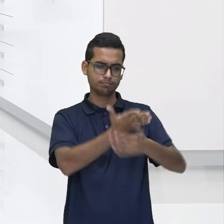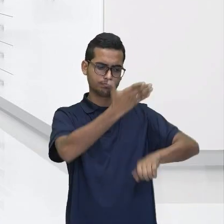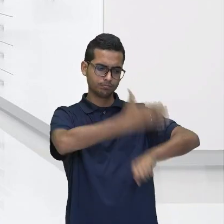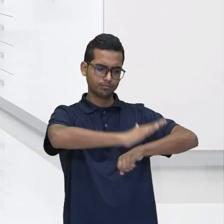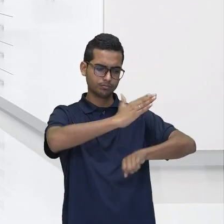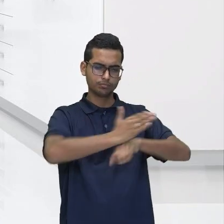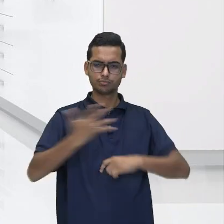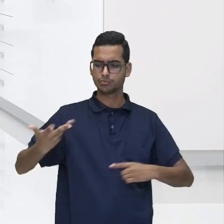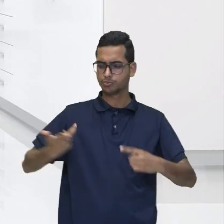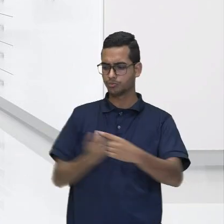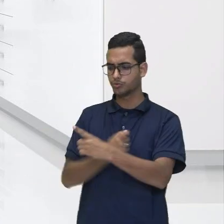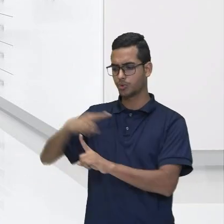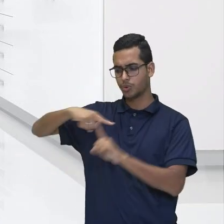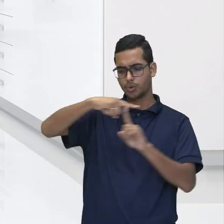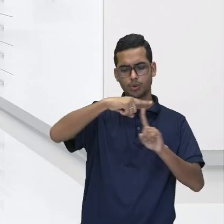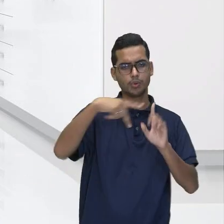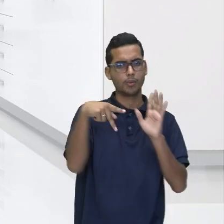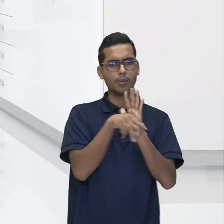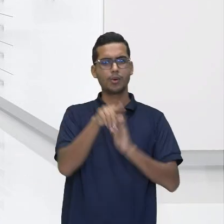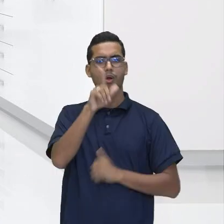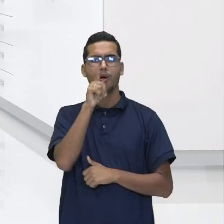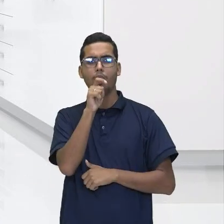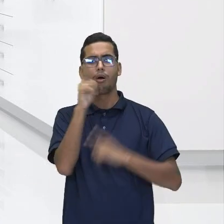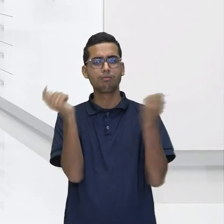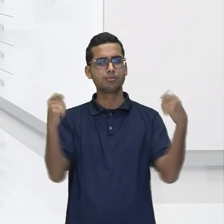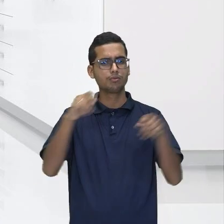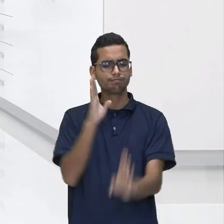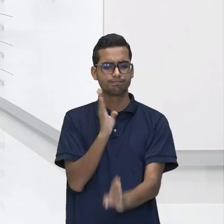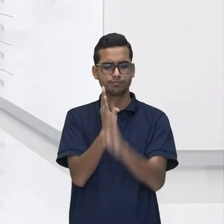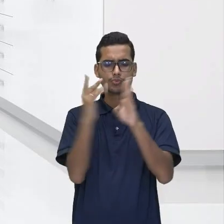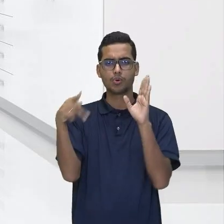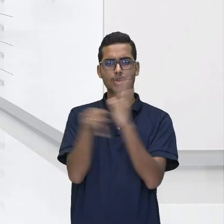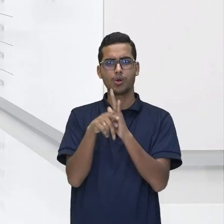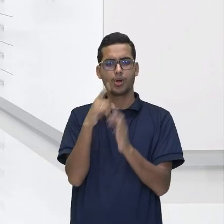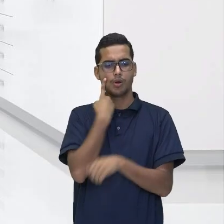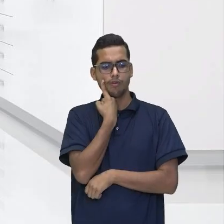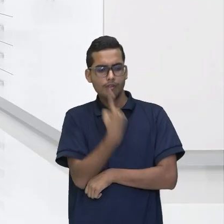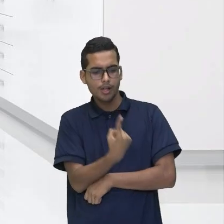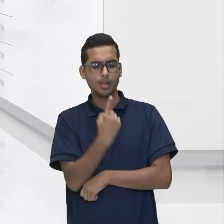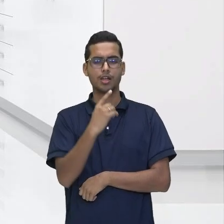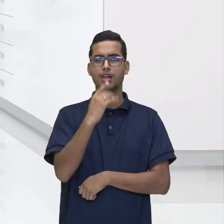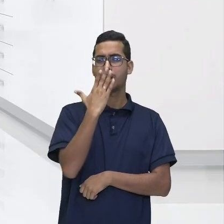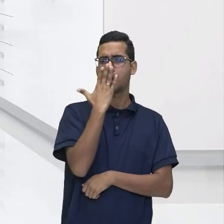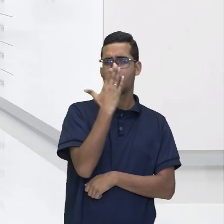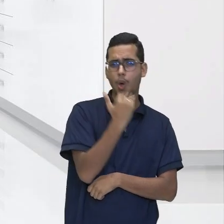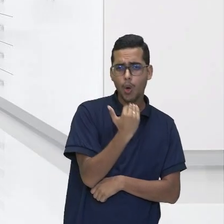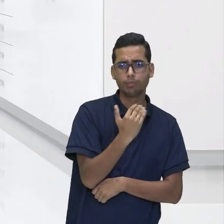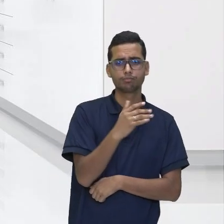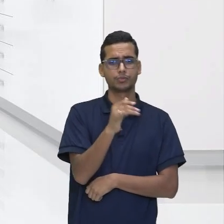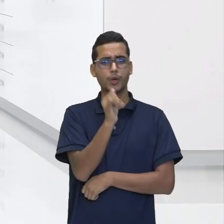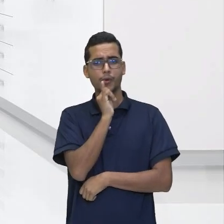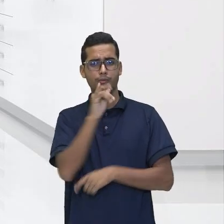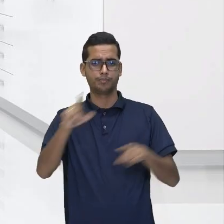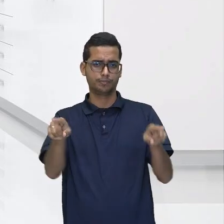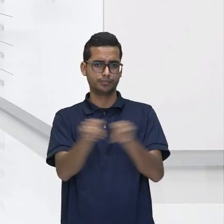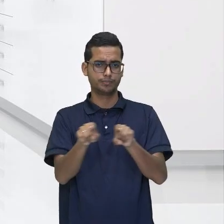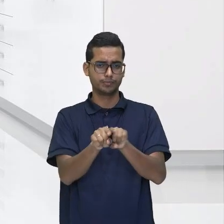que, além da água, também podem ser encontrados em alimentos, por exemplo, nos alimentos que